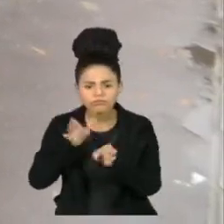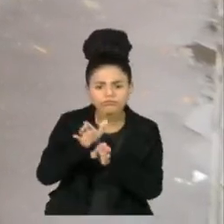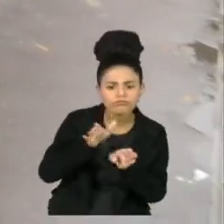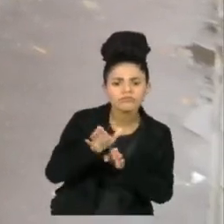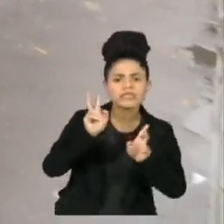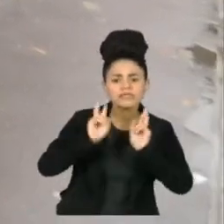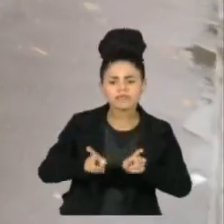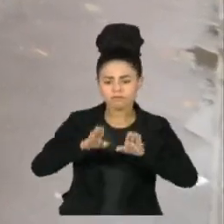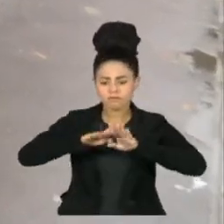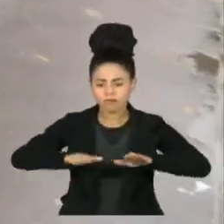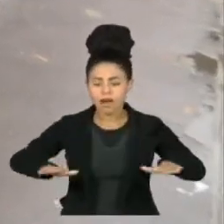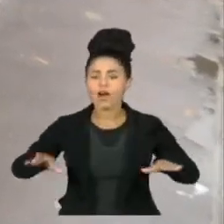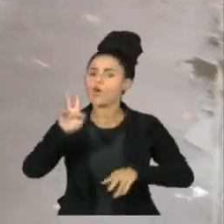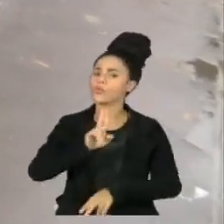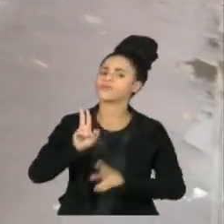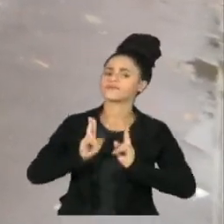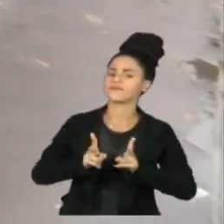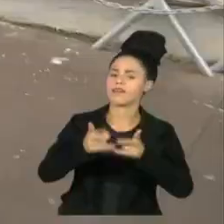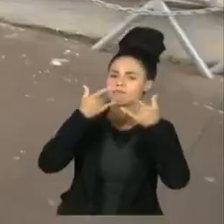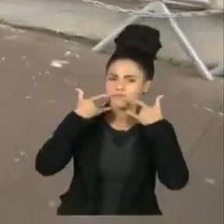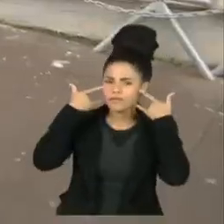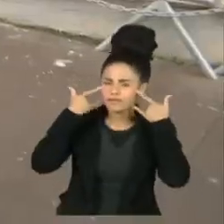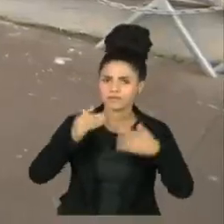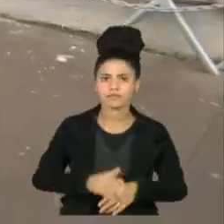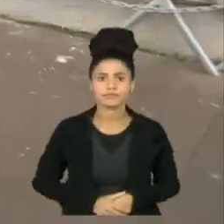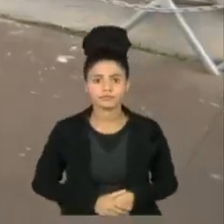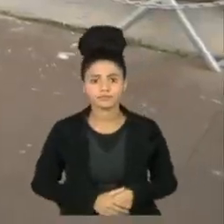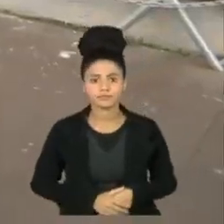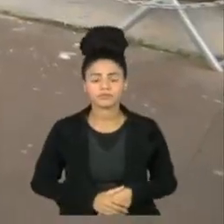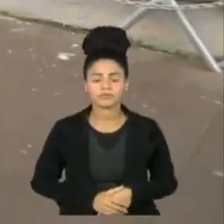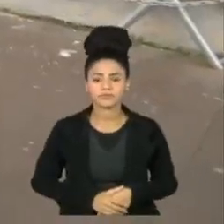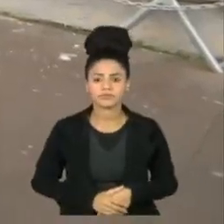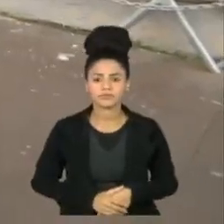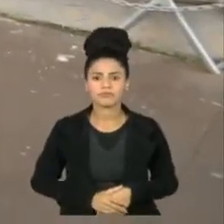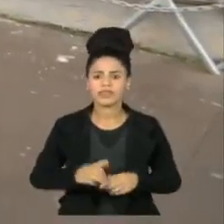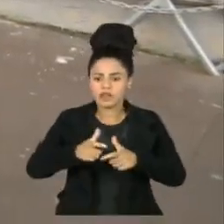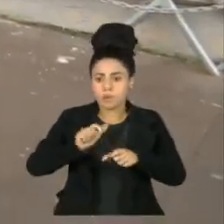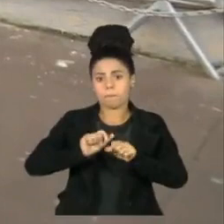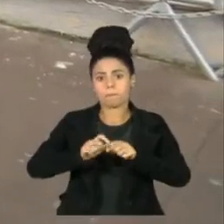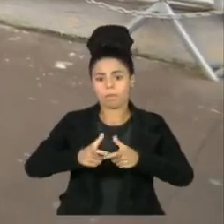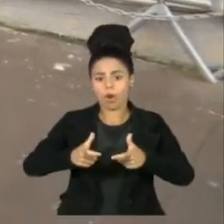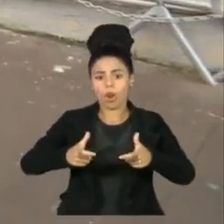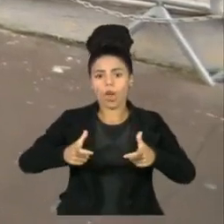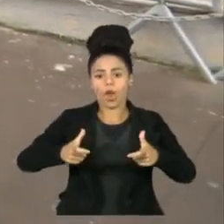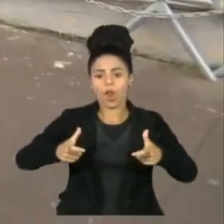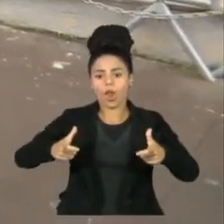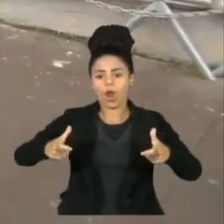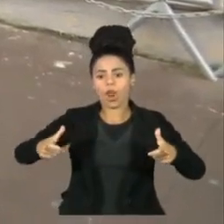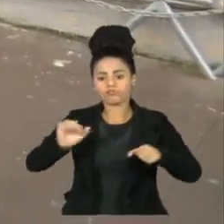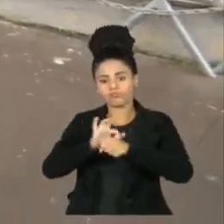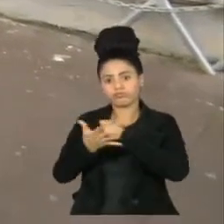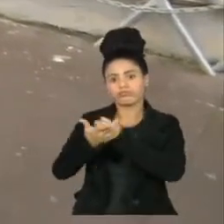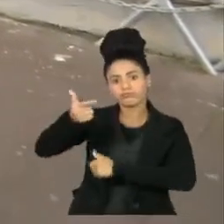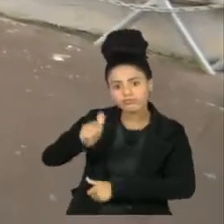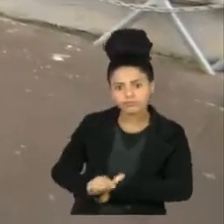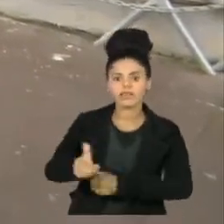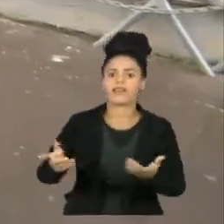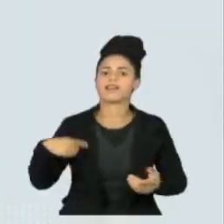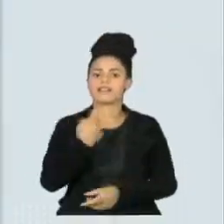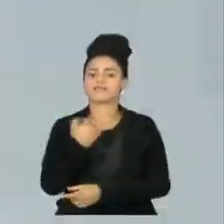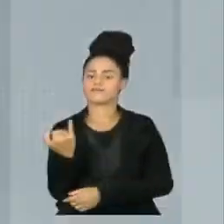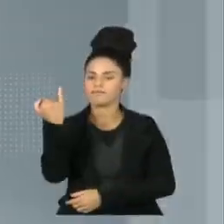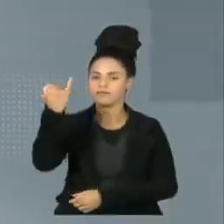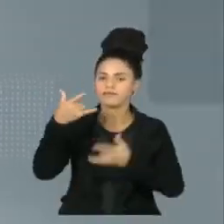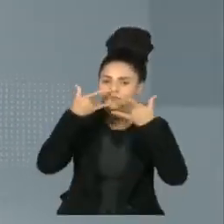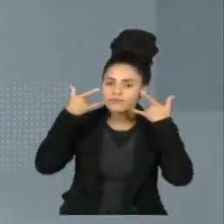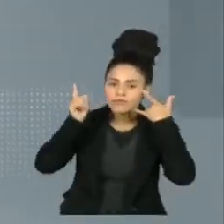crianças de casa que é para estar usando a máscara. Está tendo um aumento, né, nos casos de novo, então acho importante a gente usar.